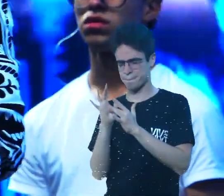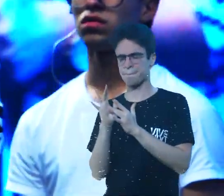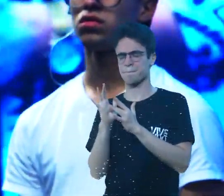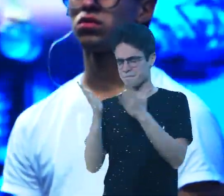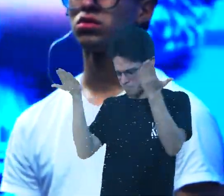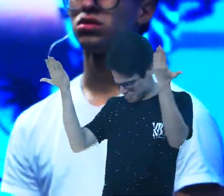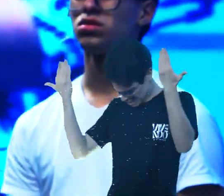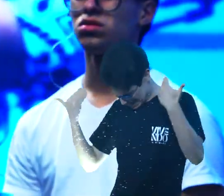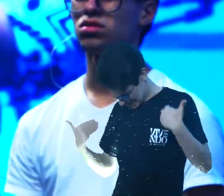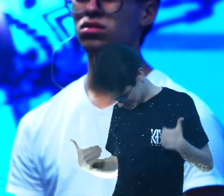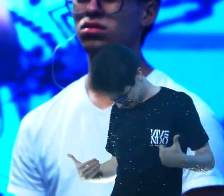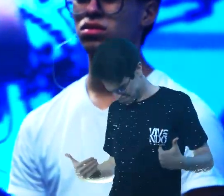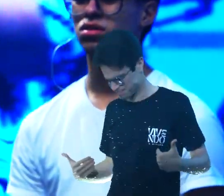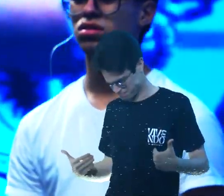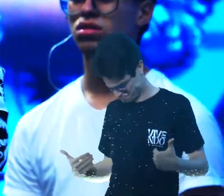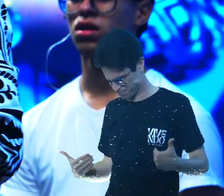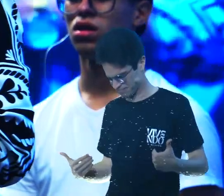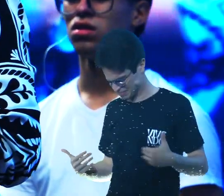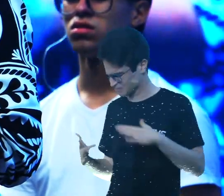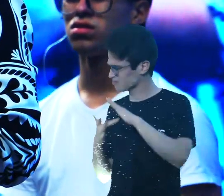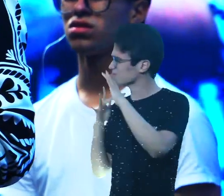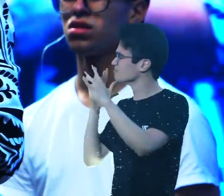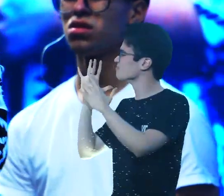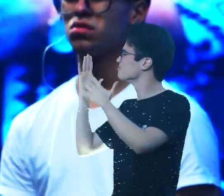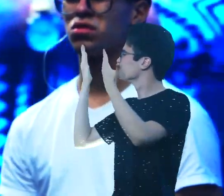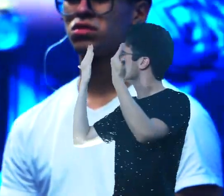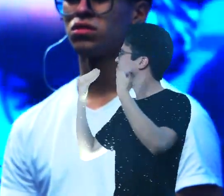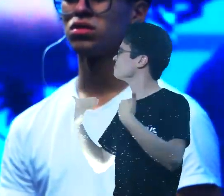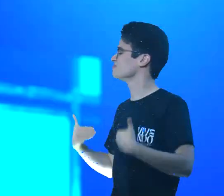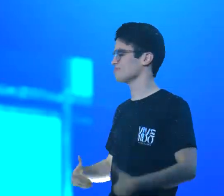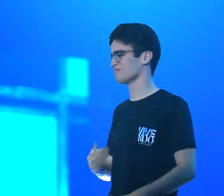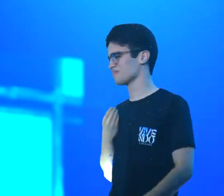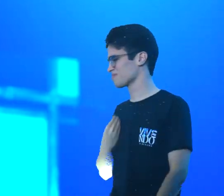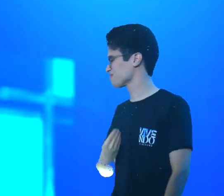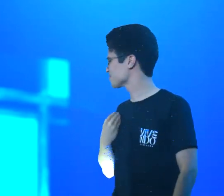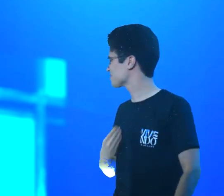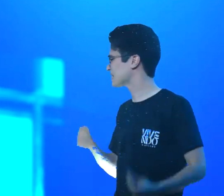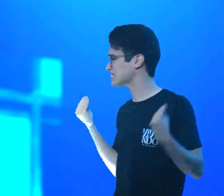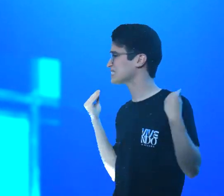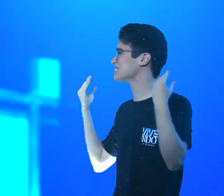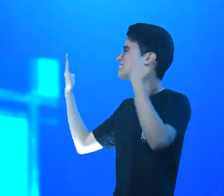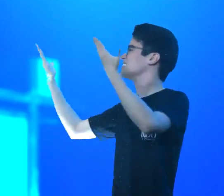Eis-nos aqui, Senhor. Eis-nos aqui para Ti, Pai.